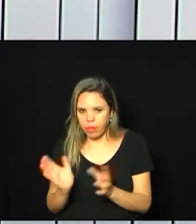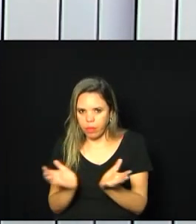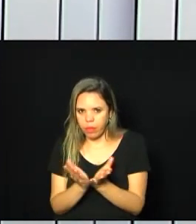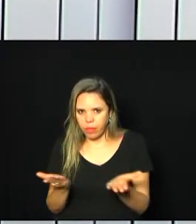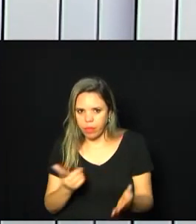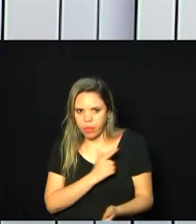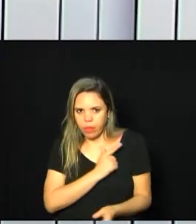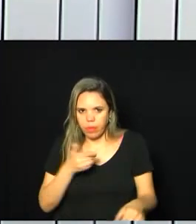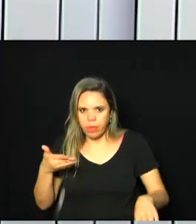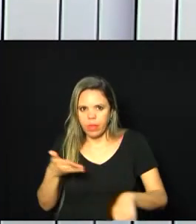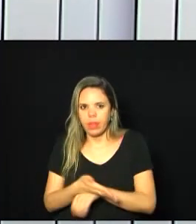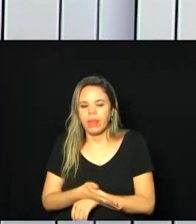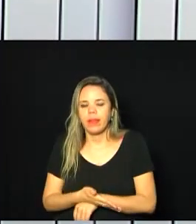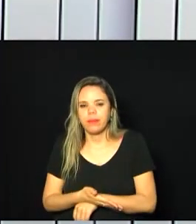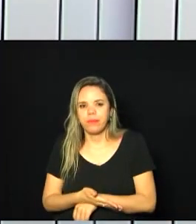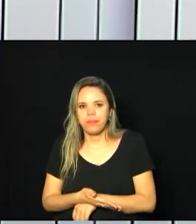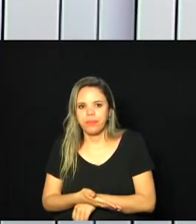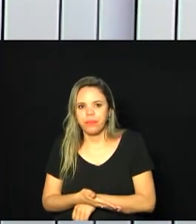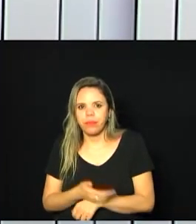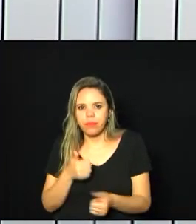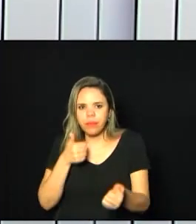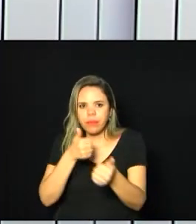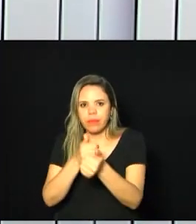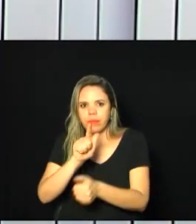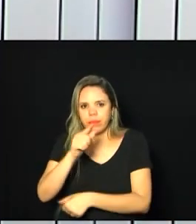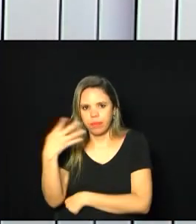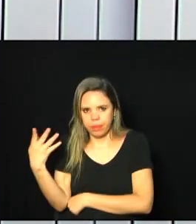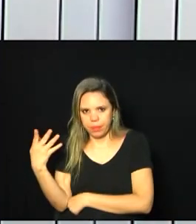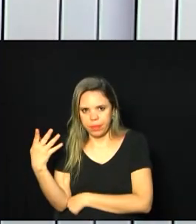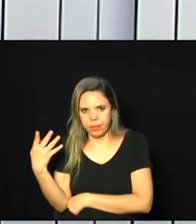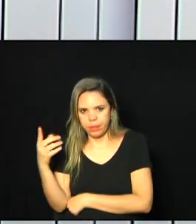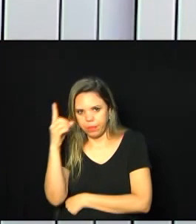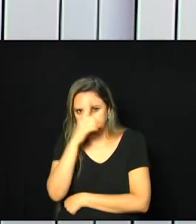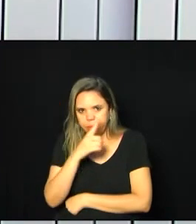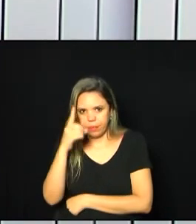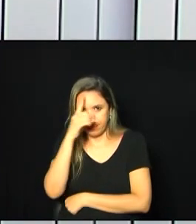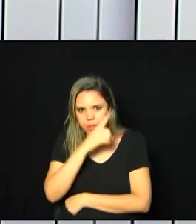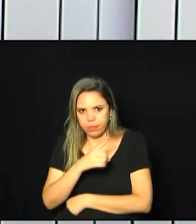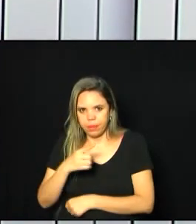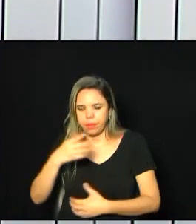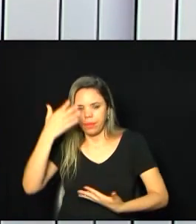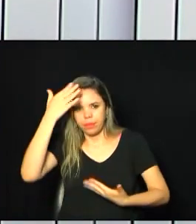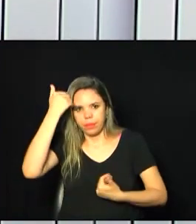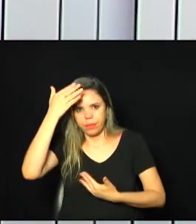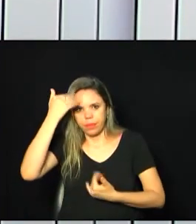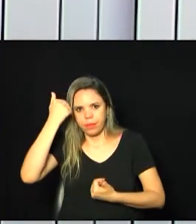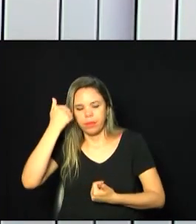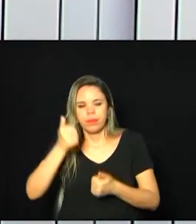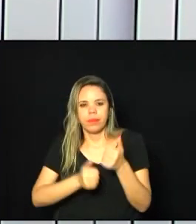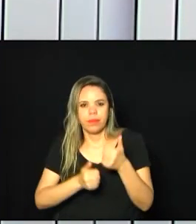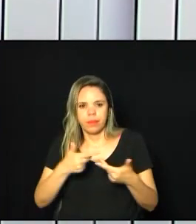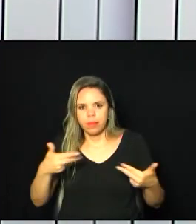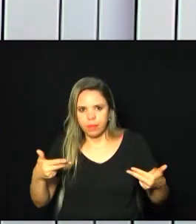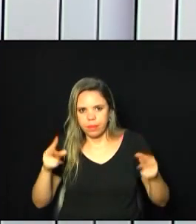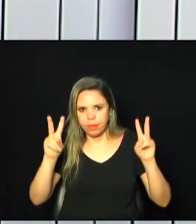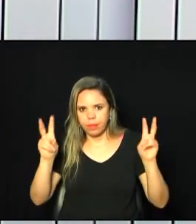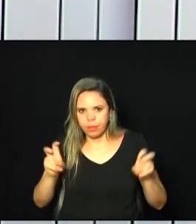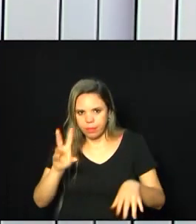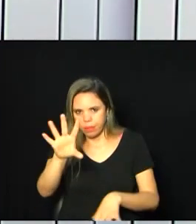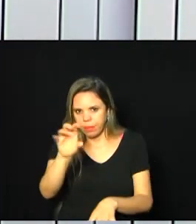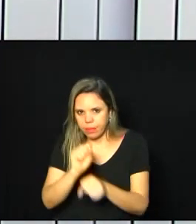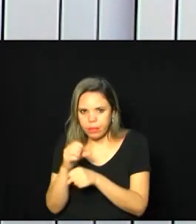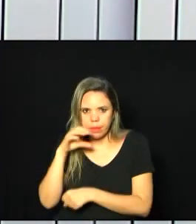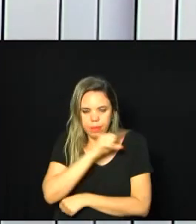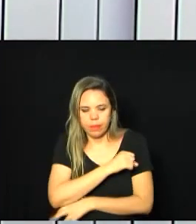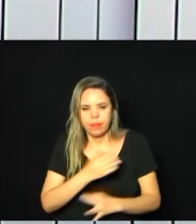Hoje o Guarani entra em campo para se aproximar do G4. No domingo é a vez da Ponte Preta jogar. São muitos assuntos. Não sai